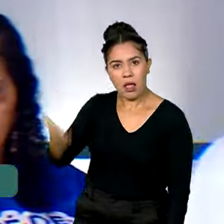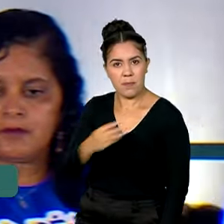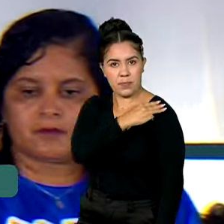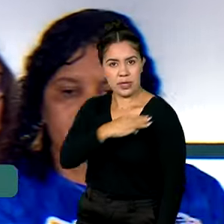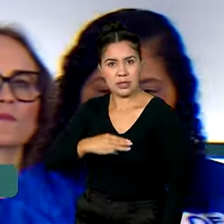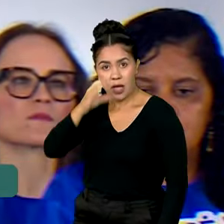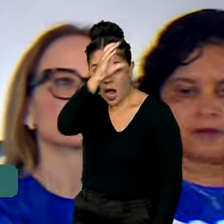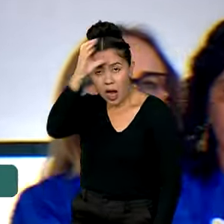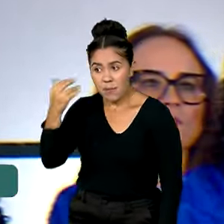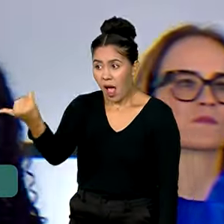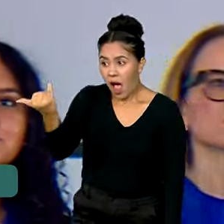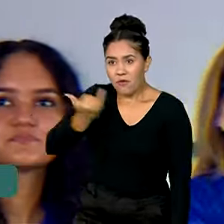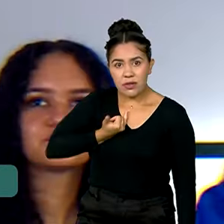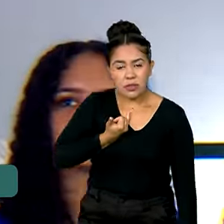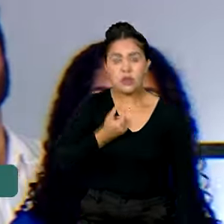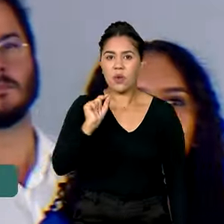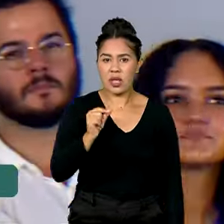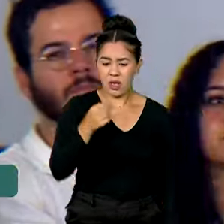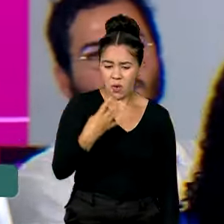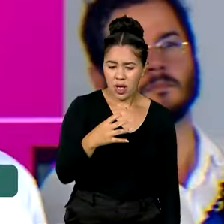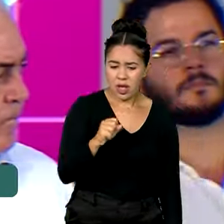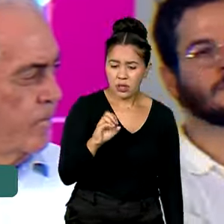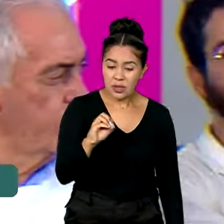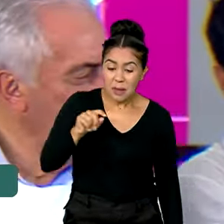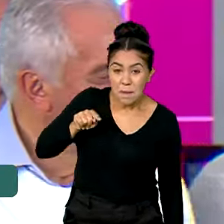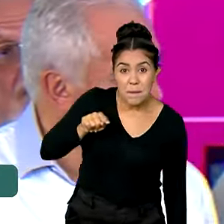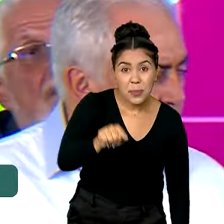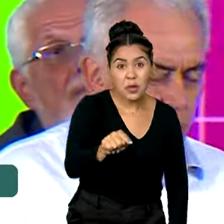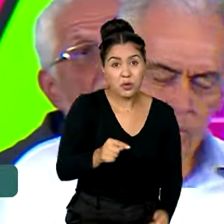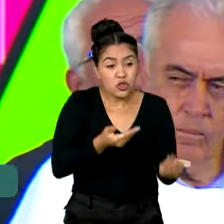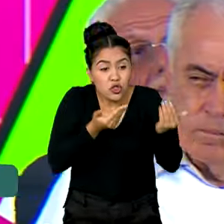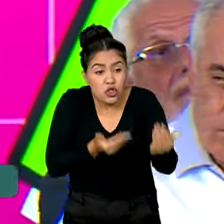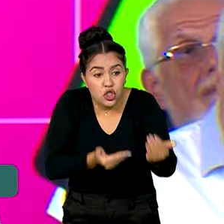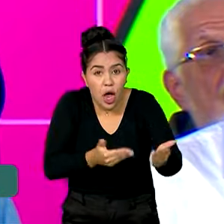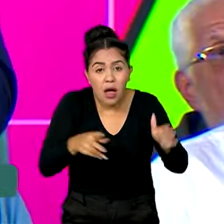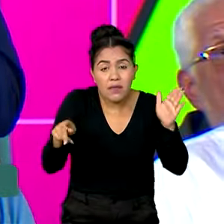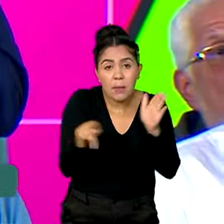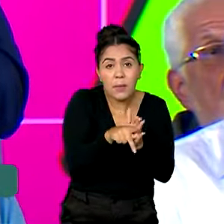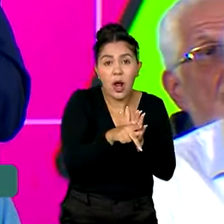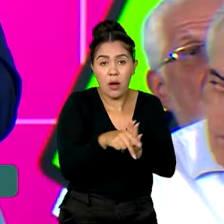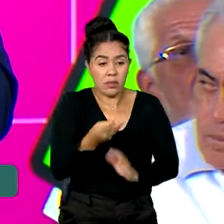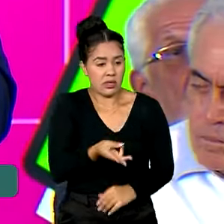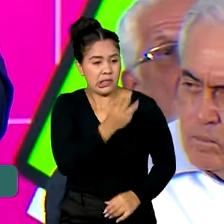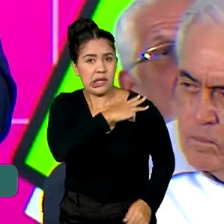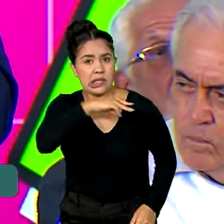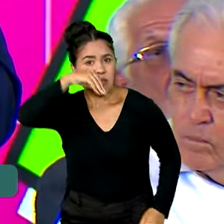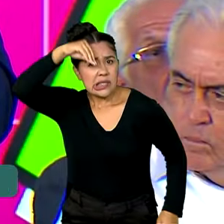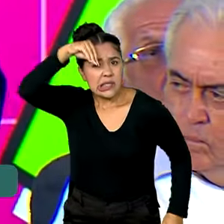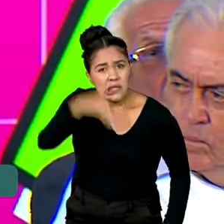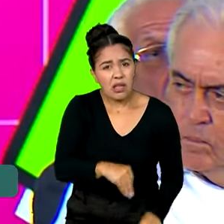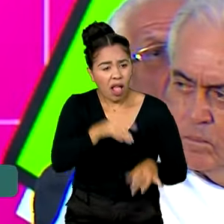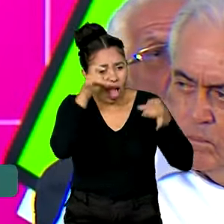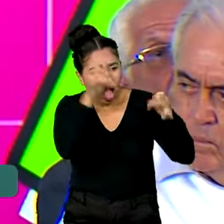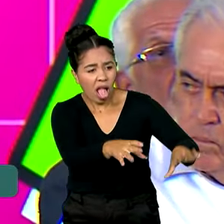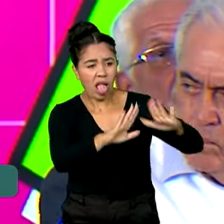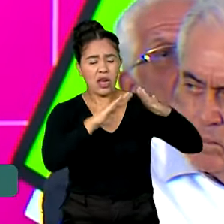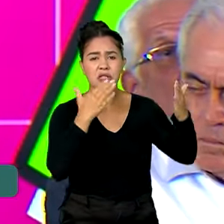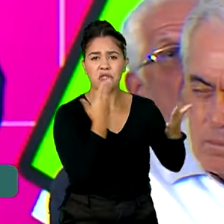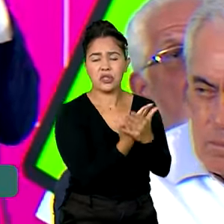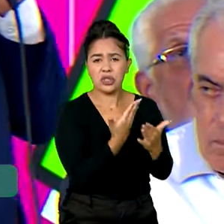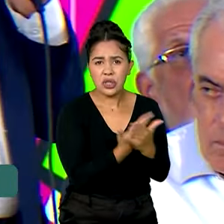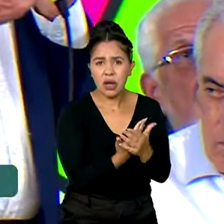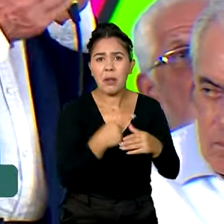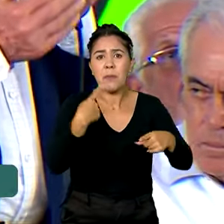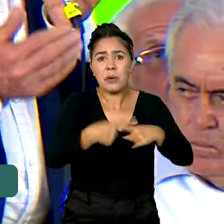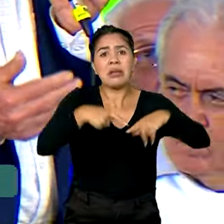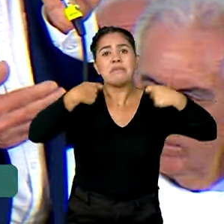que 480 mil jovens do ensino médio desistiam da educação porque tinha que